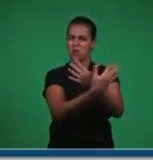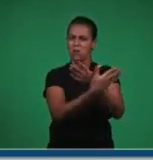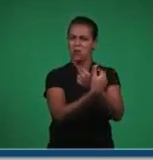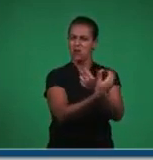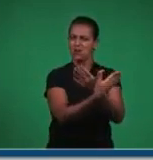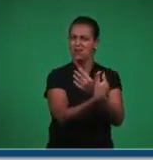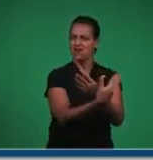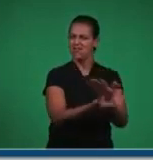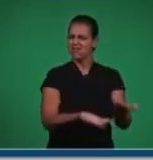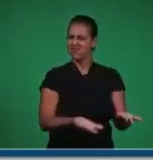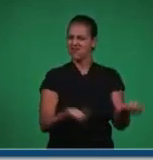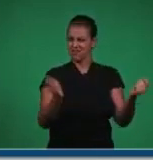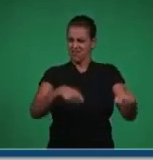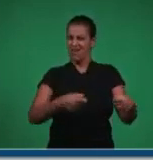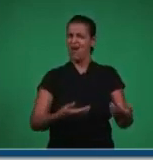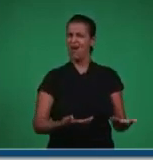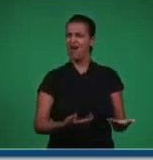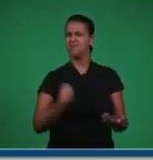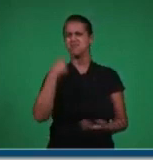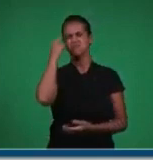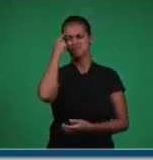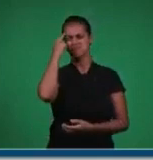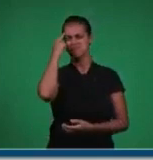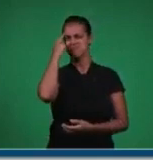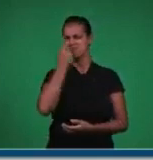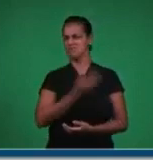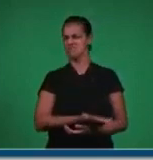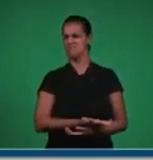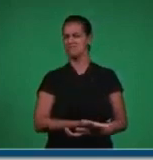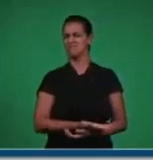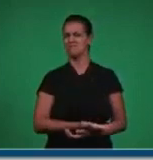ainda bem mais complexo do que a flor?